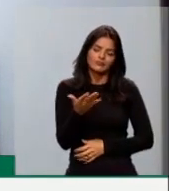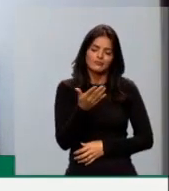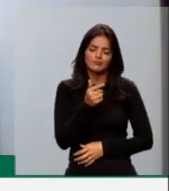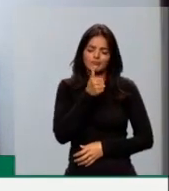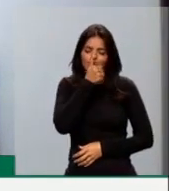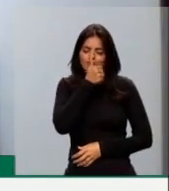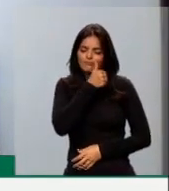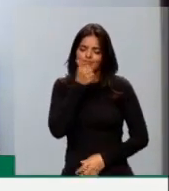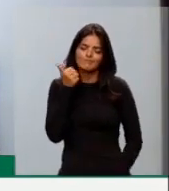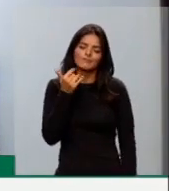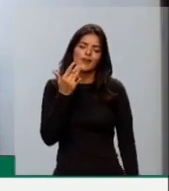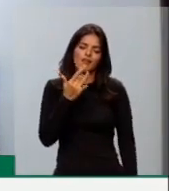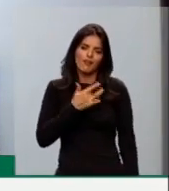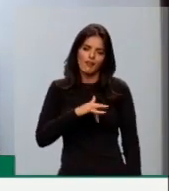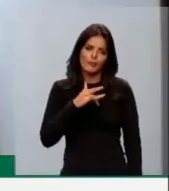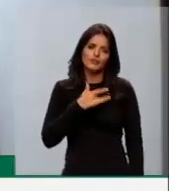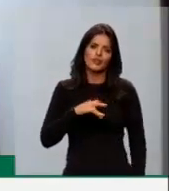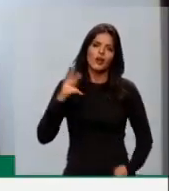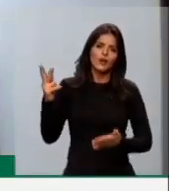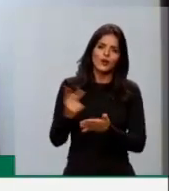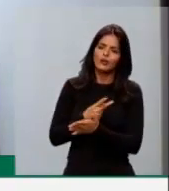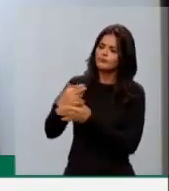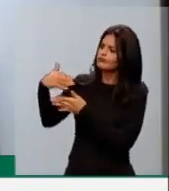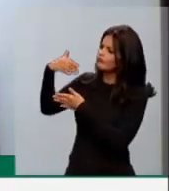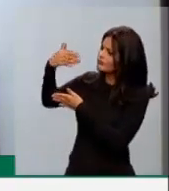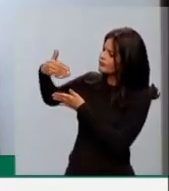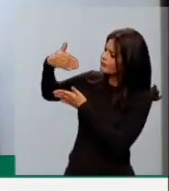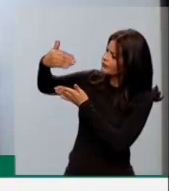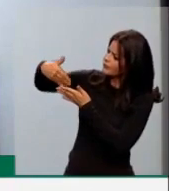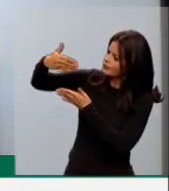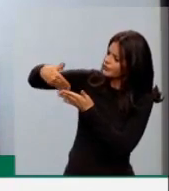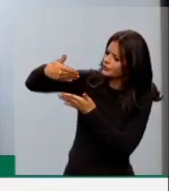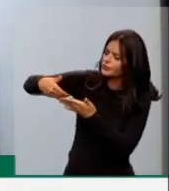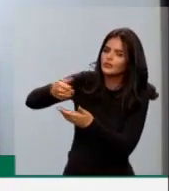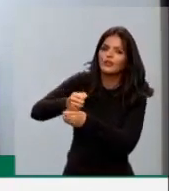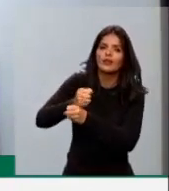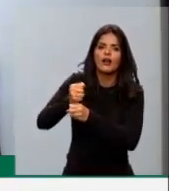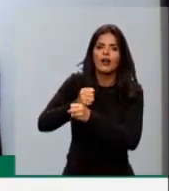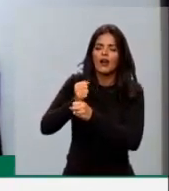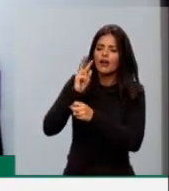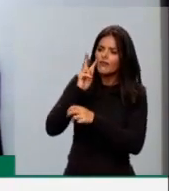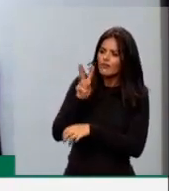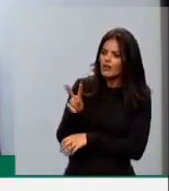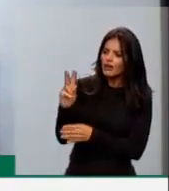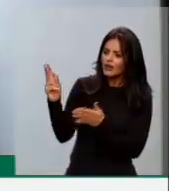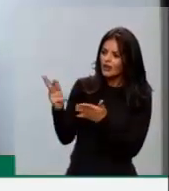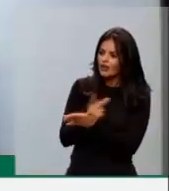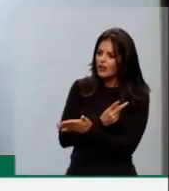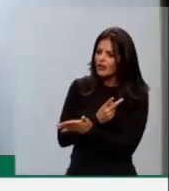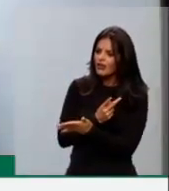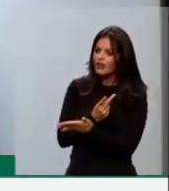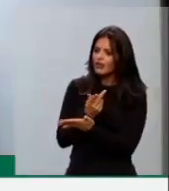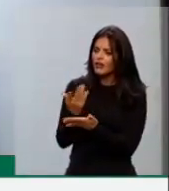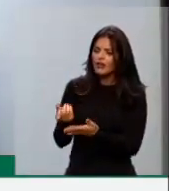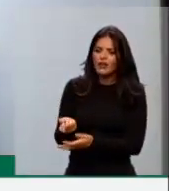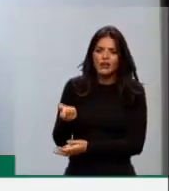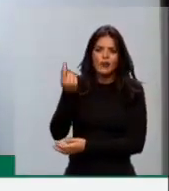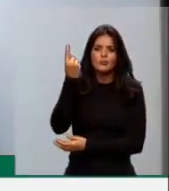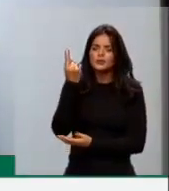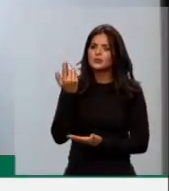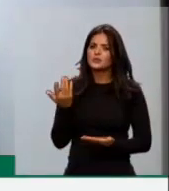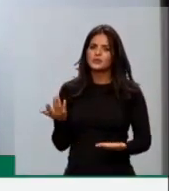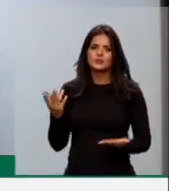acontecido todos os anos, a gente presencie, principalmente próximo a essa data, situações tão absurdas nas